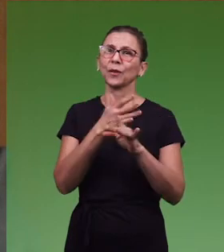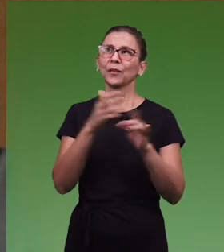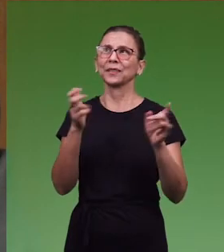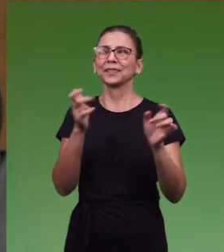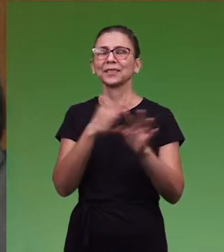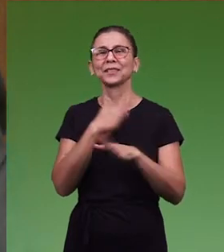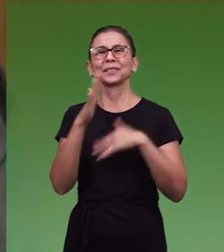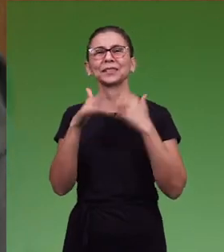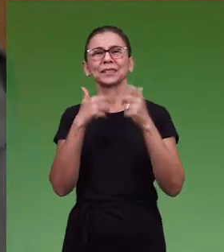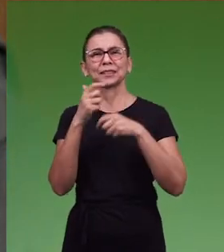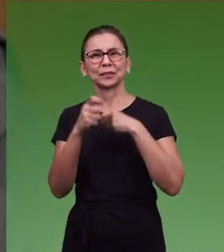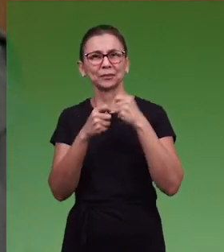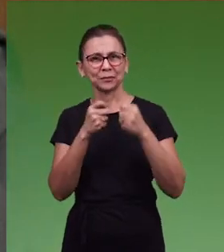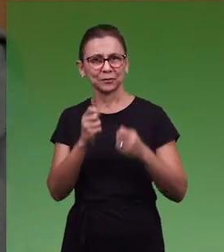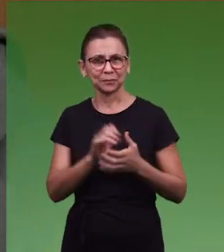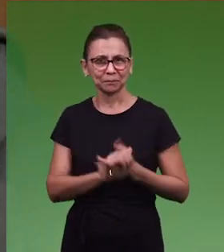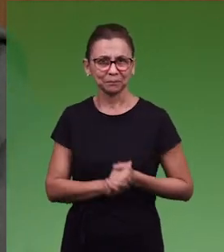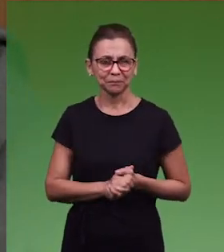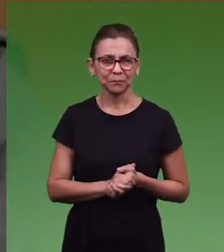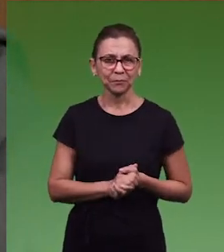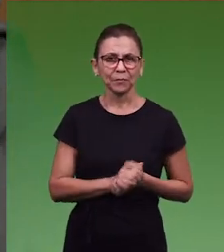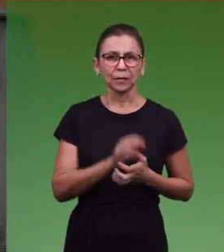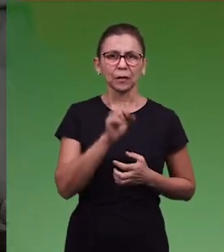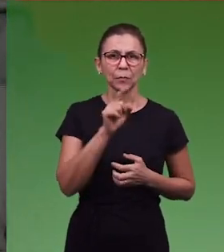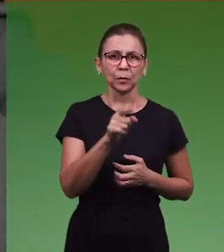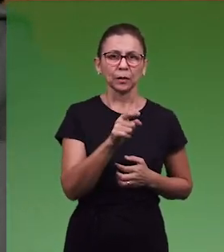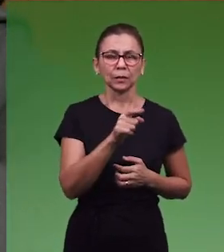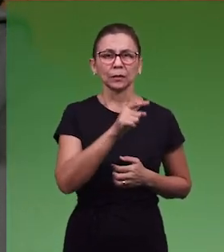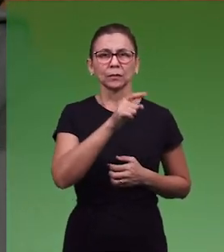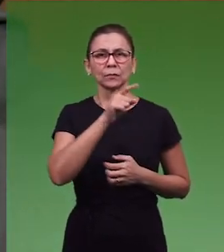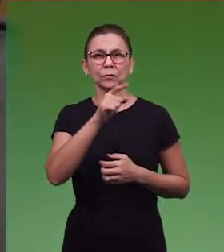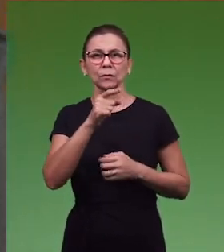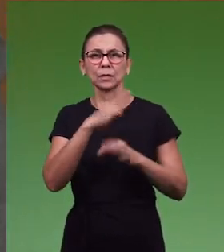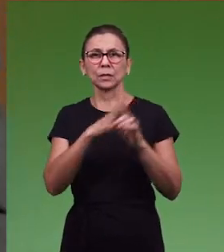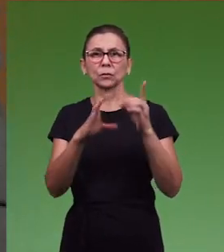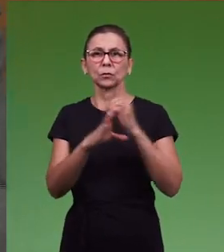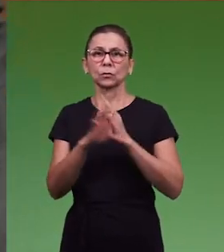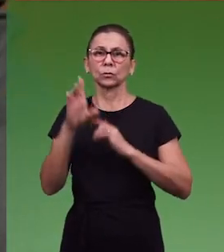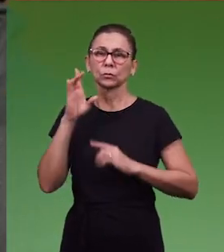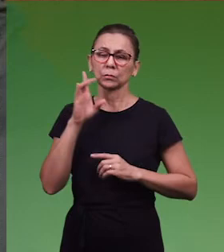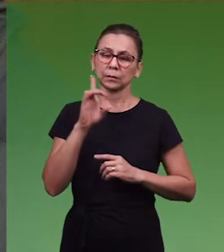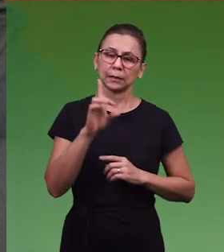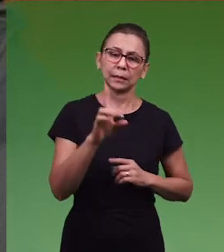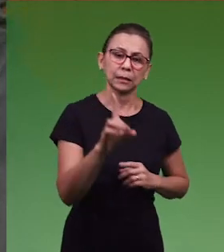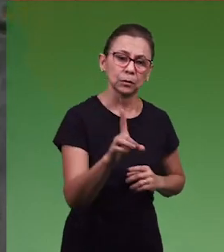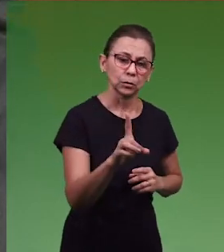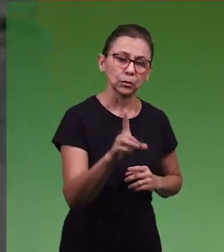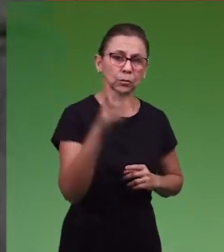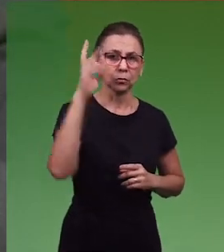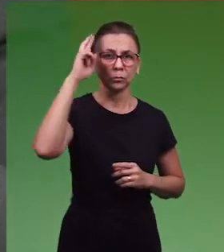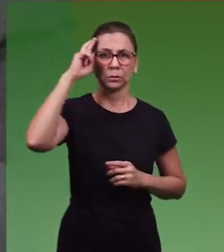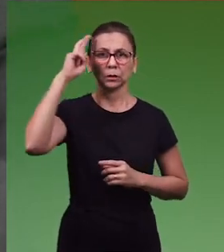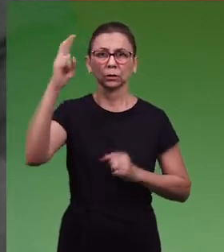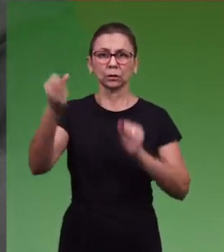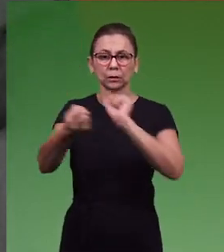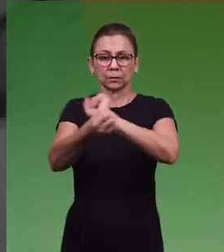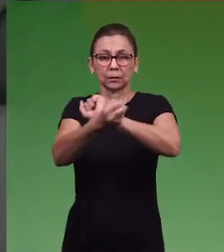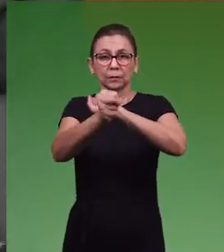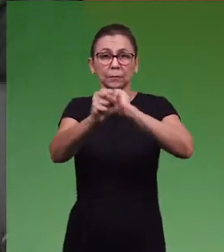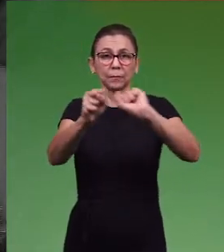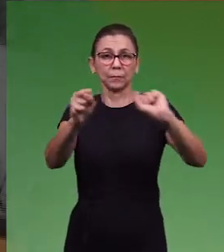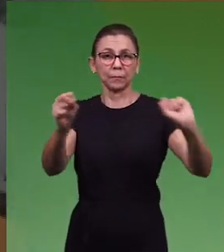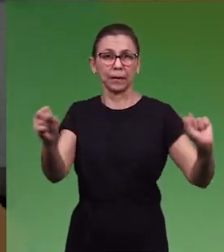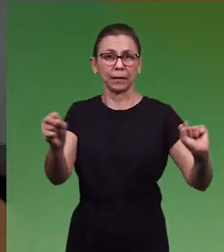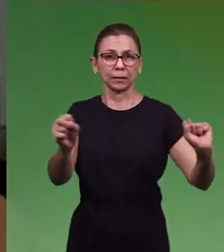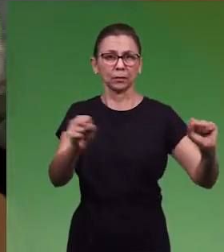no culto, o Senhor começou a te libertar. Então o louvor, ele sai do clamor, da oração e